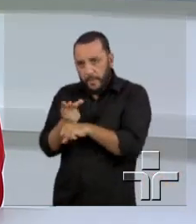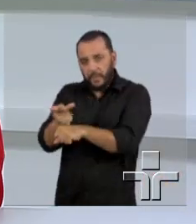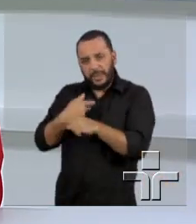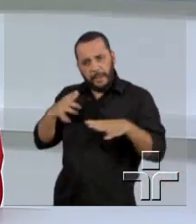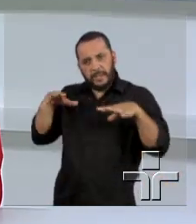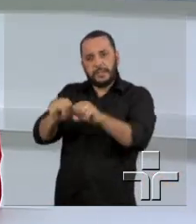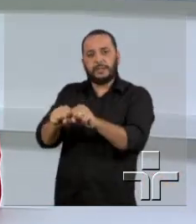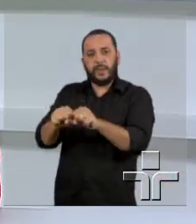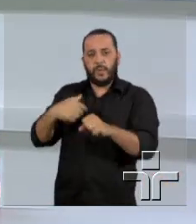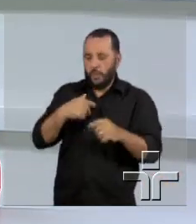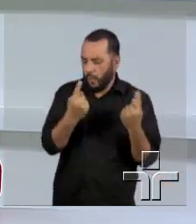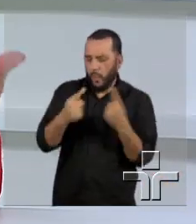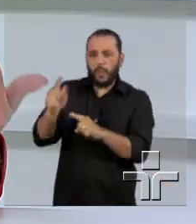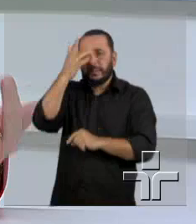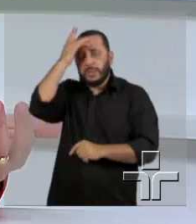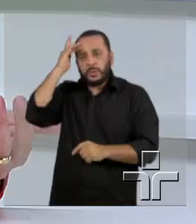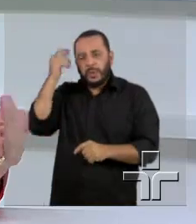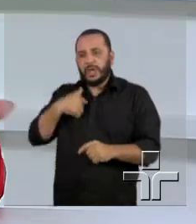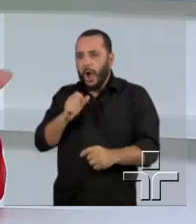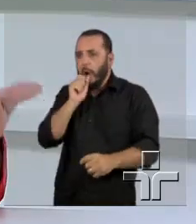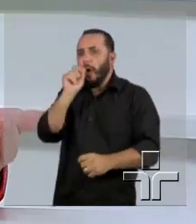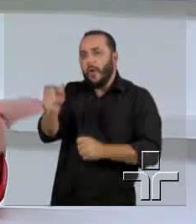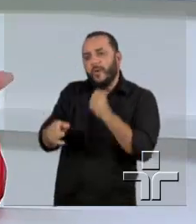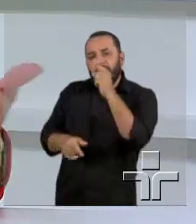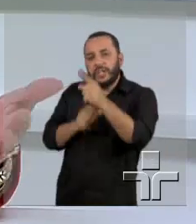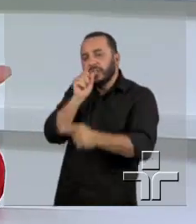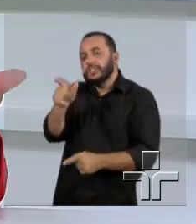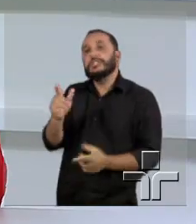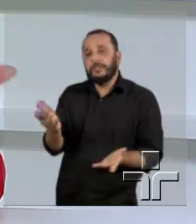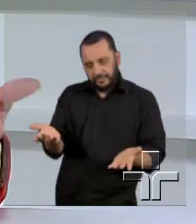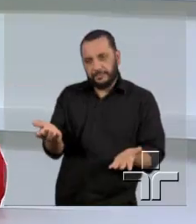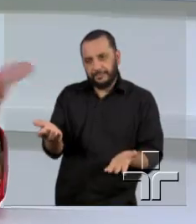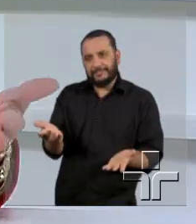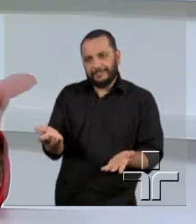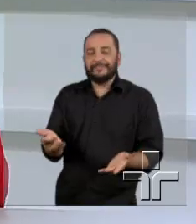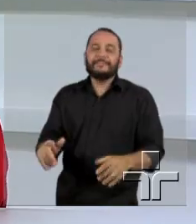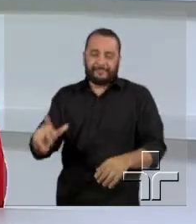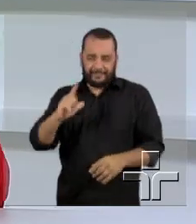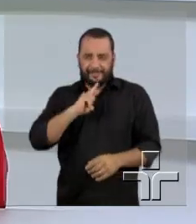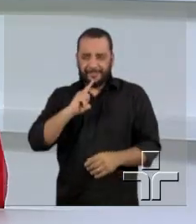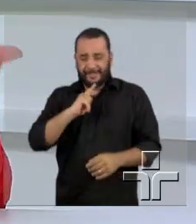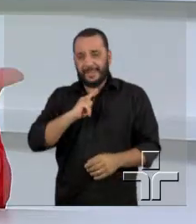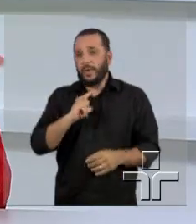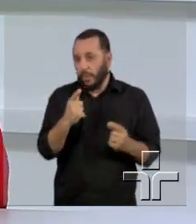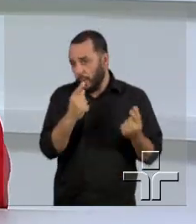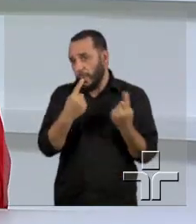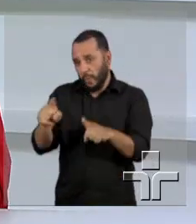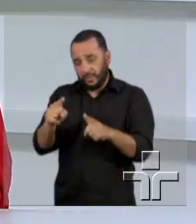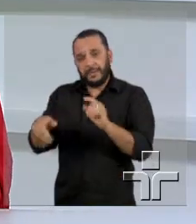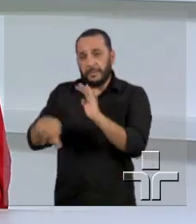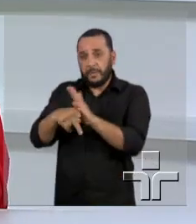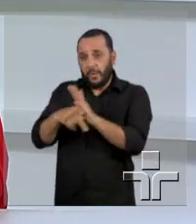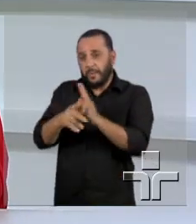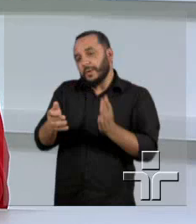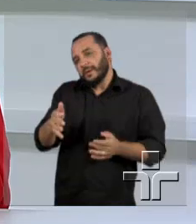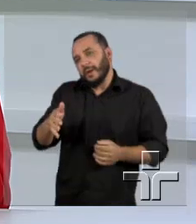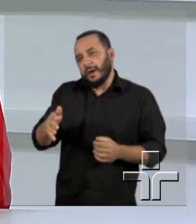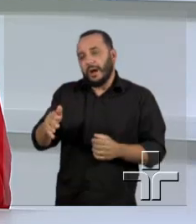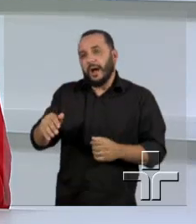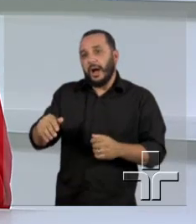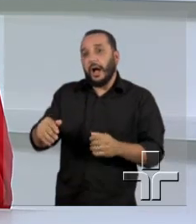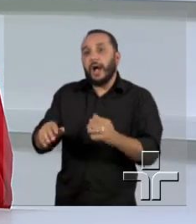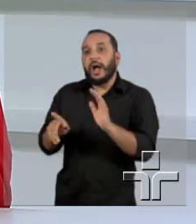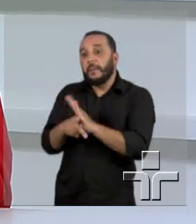supostas pessoas que teriam ofendido a honra do STF, como se pessoa jurídica e instituição tivesse honra, e